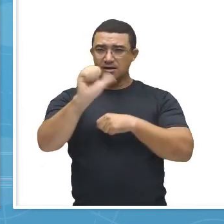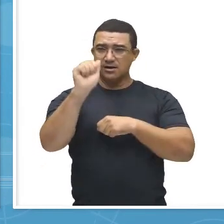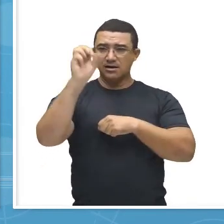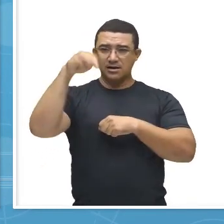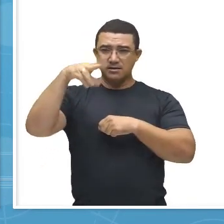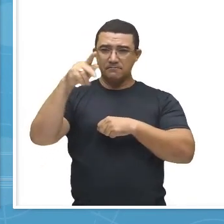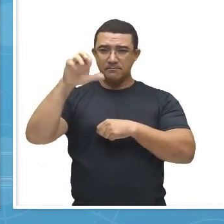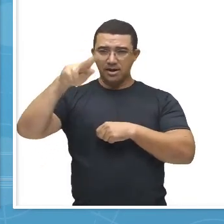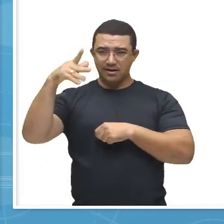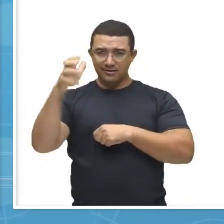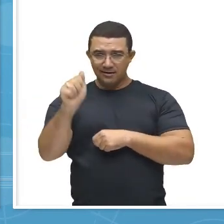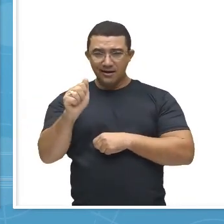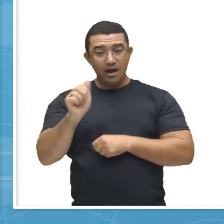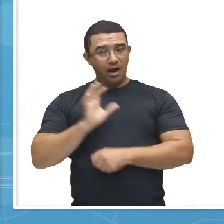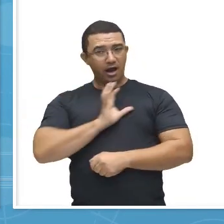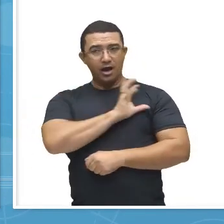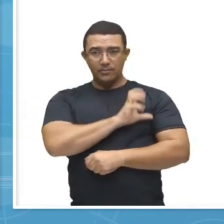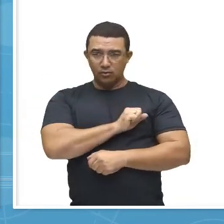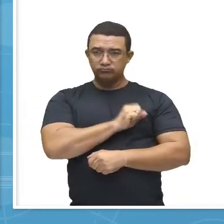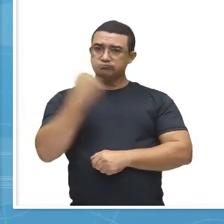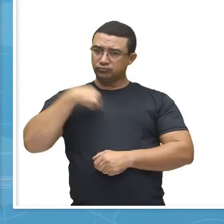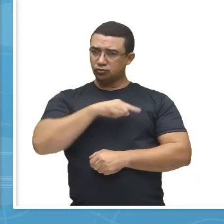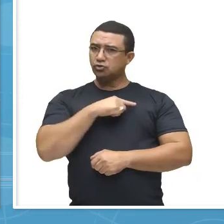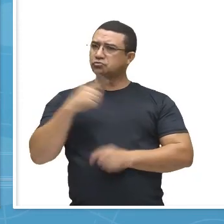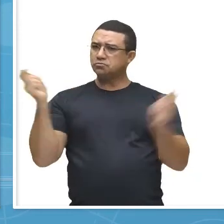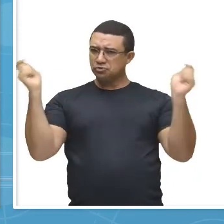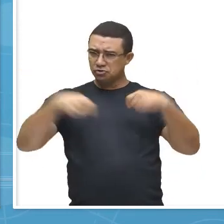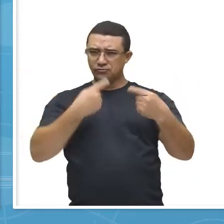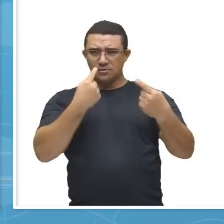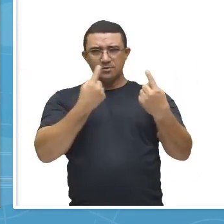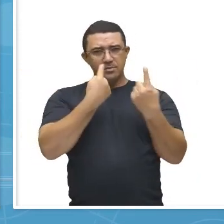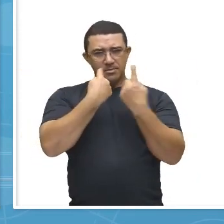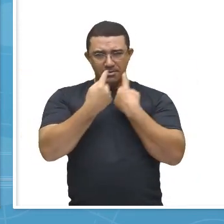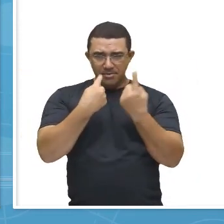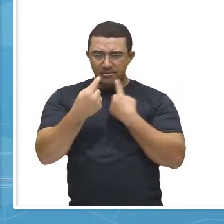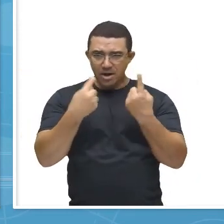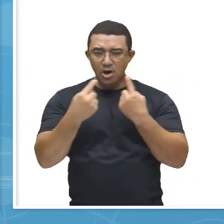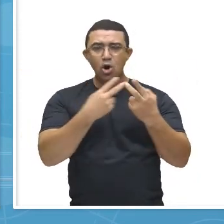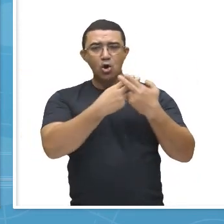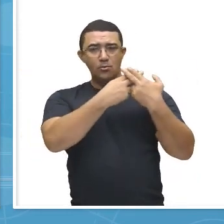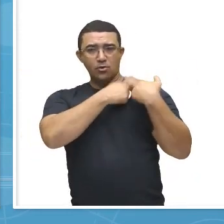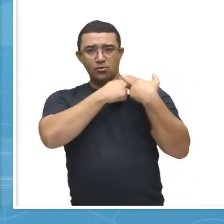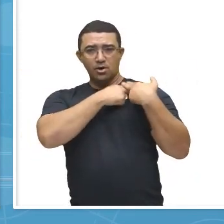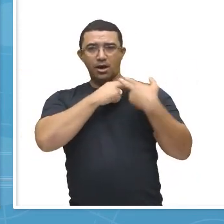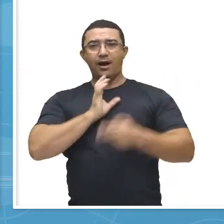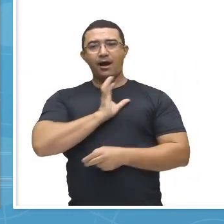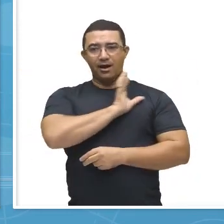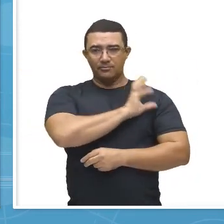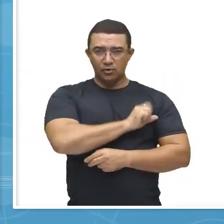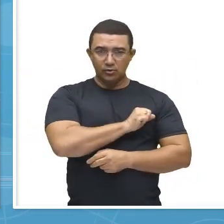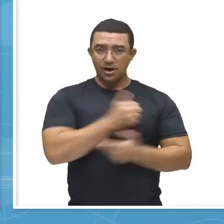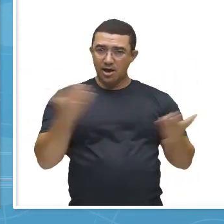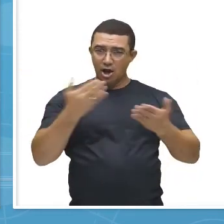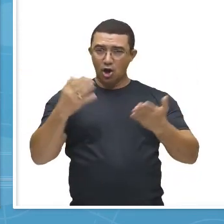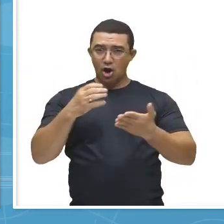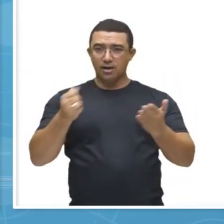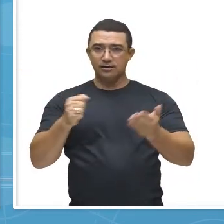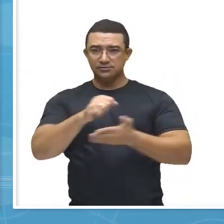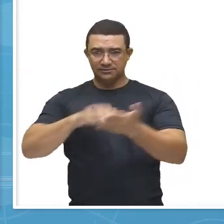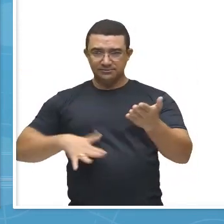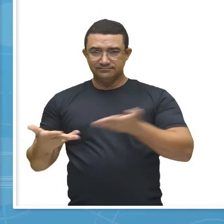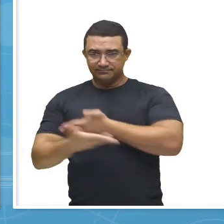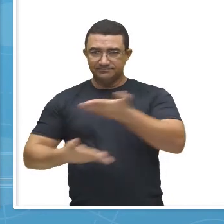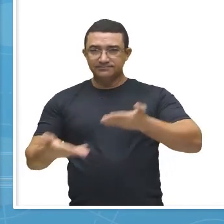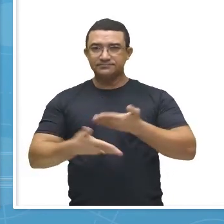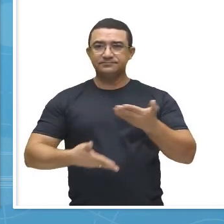como atividade interativa, nós possamos dialogar bem como um compromisso de amor. Então, vamos juntos com a atividade interativa, com